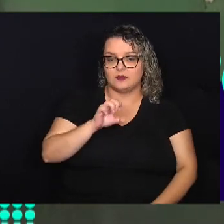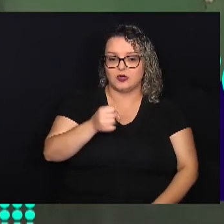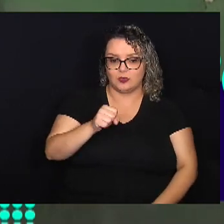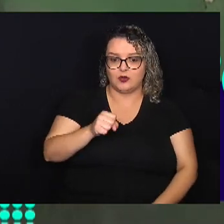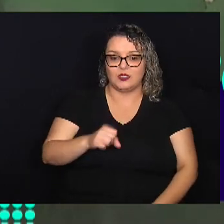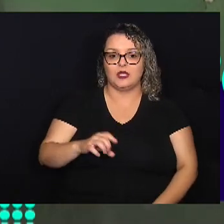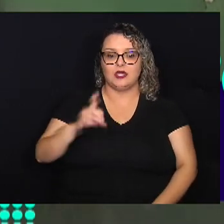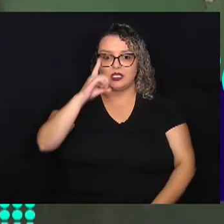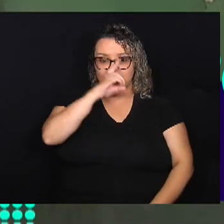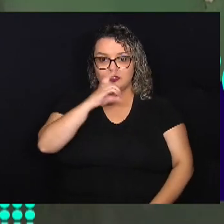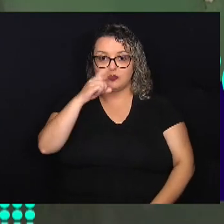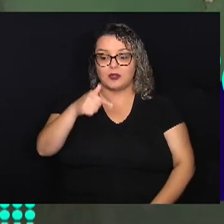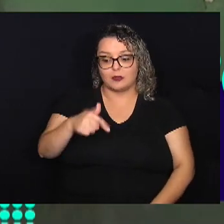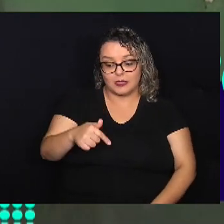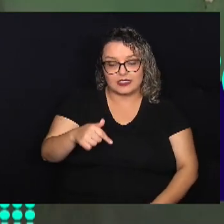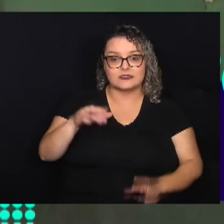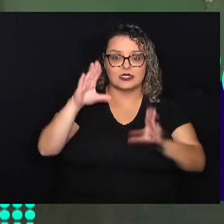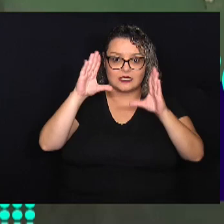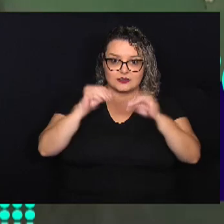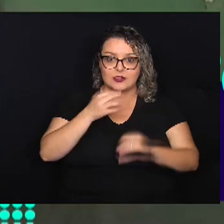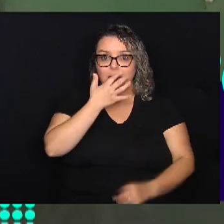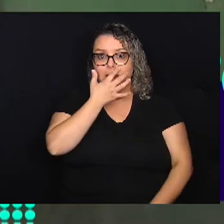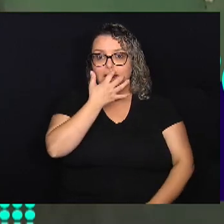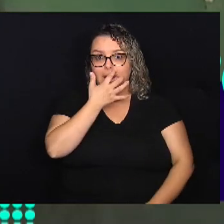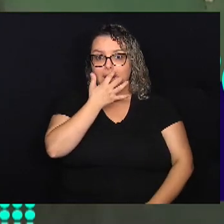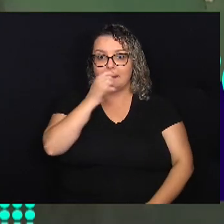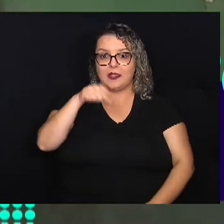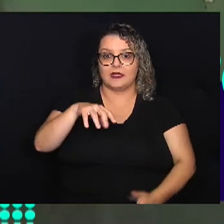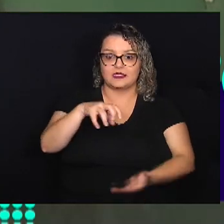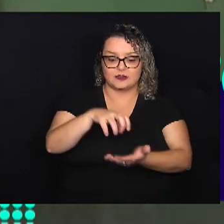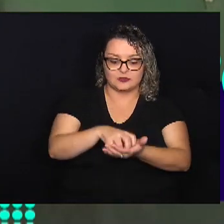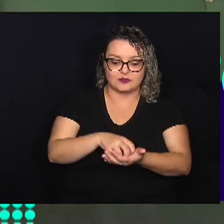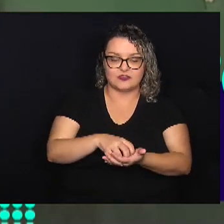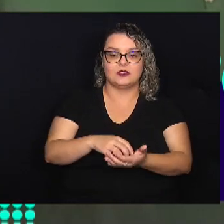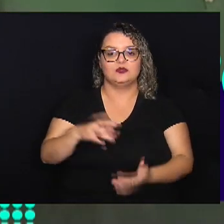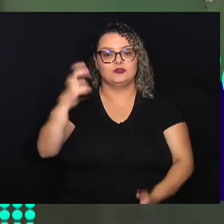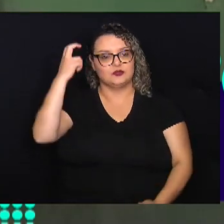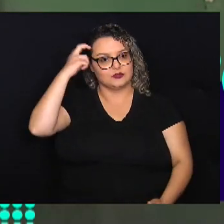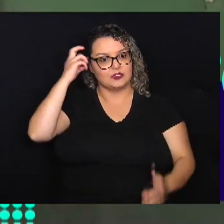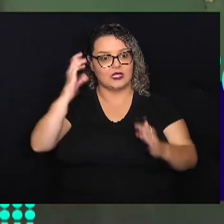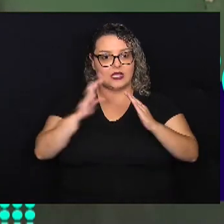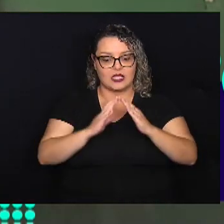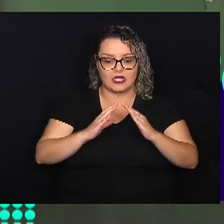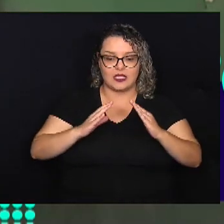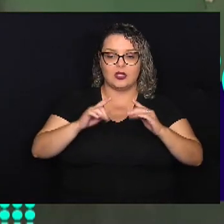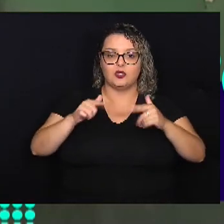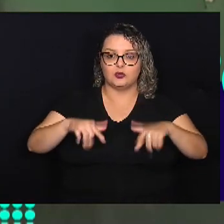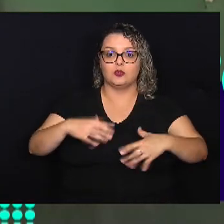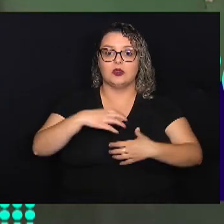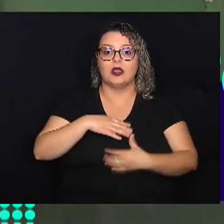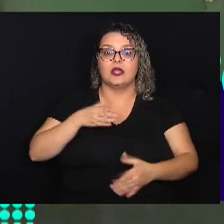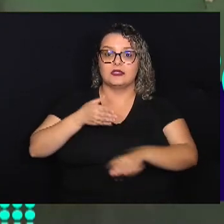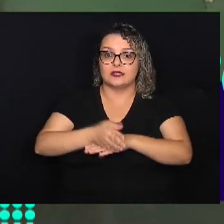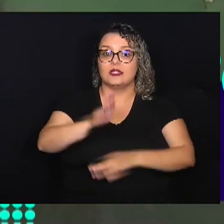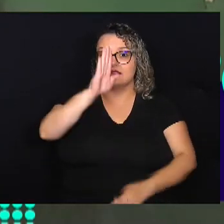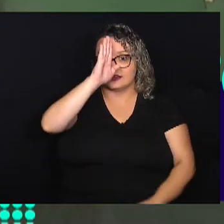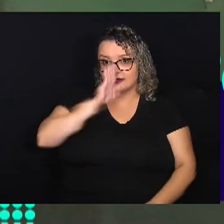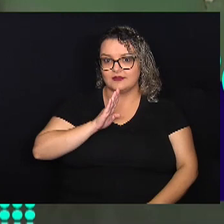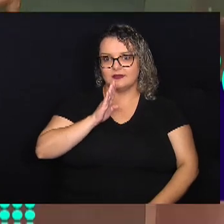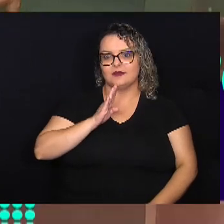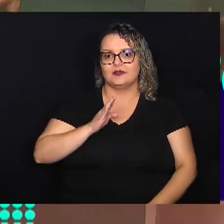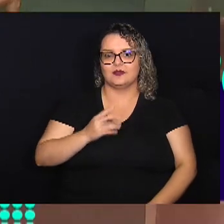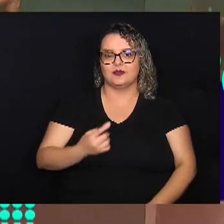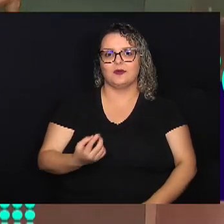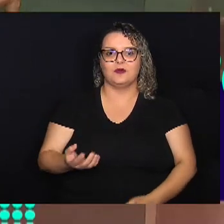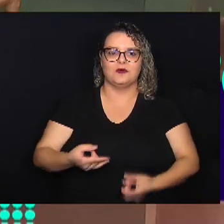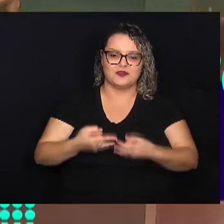às 7 horas da noite, uma mini temporada aqui no Centro Cultural Casarão, Lugar Sentido. A entrada é franca, ingressos com 1 hora de